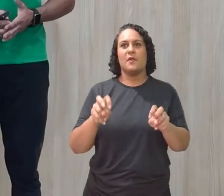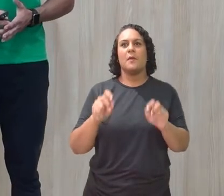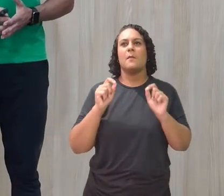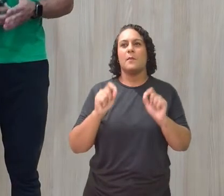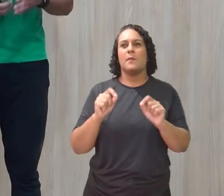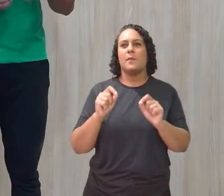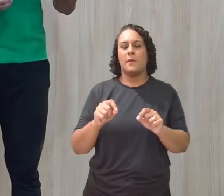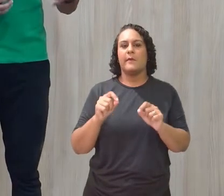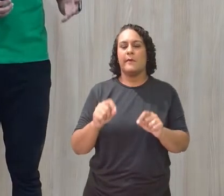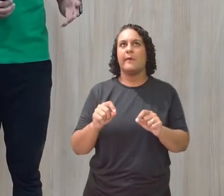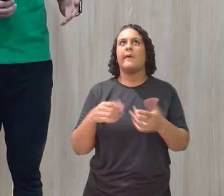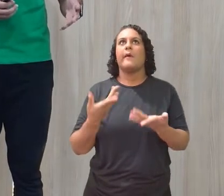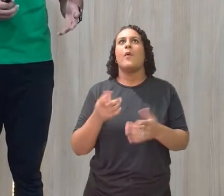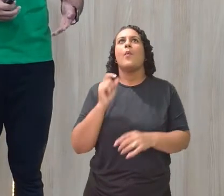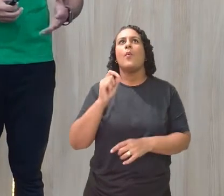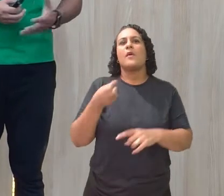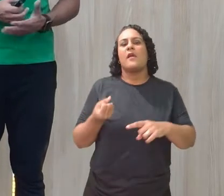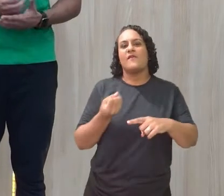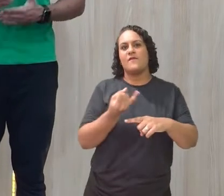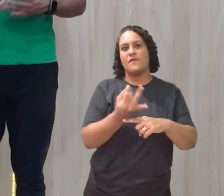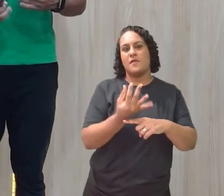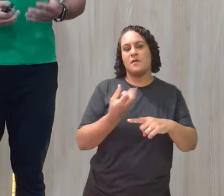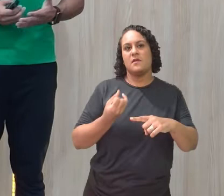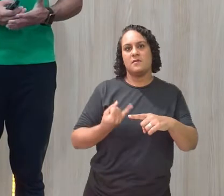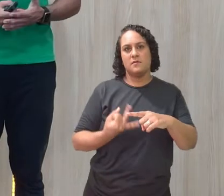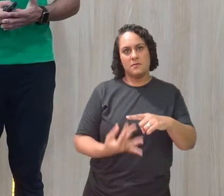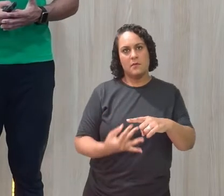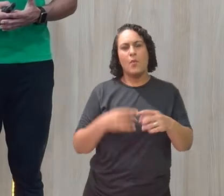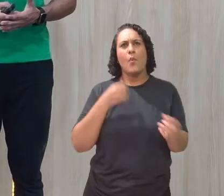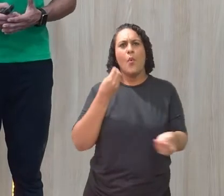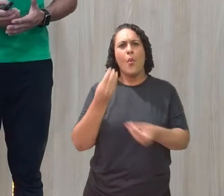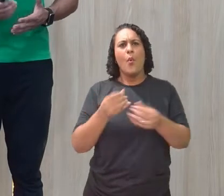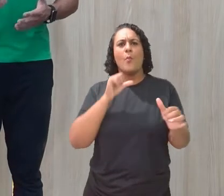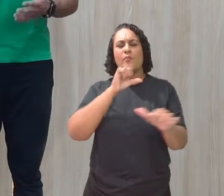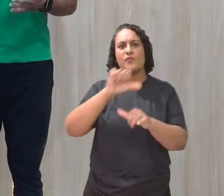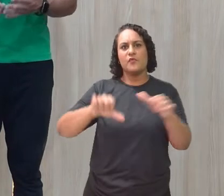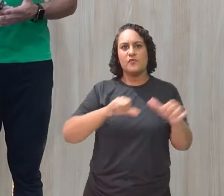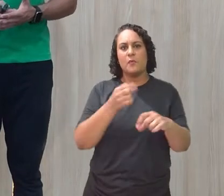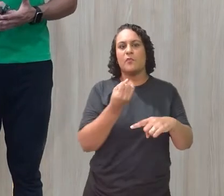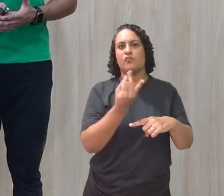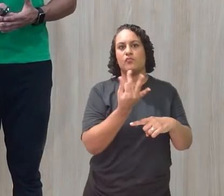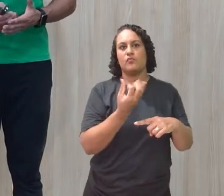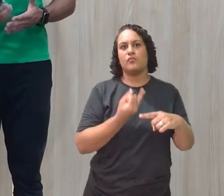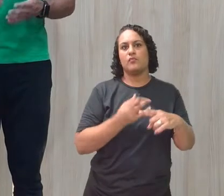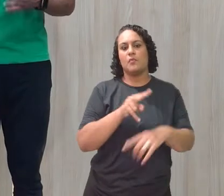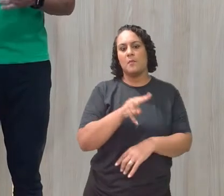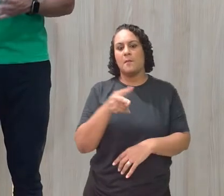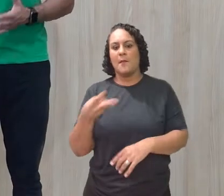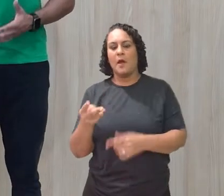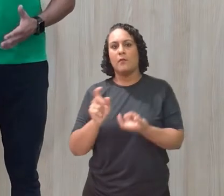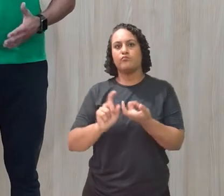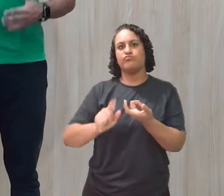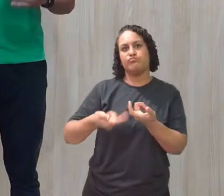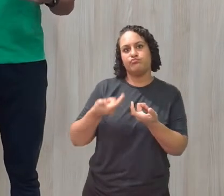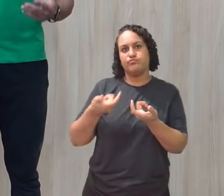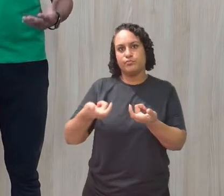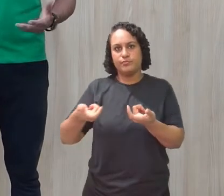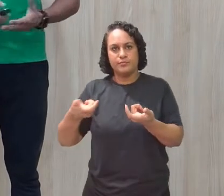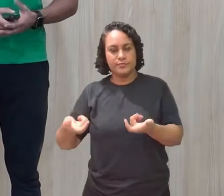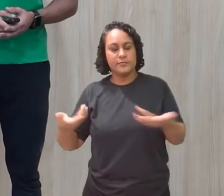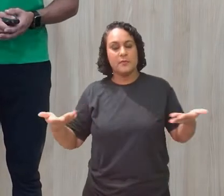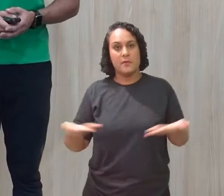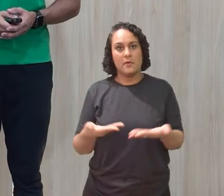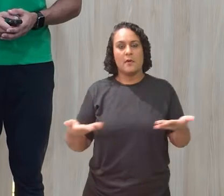relação aí à ideia de fração, tá? Como a gente está transformando aí para essa questão aí dos números decimais e